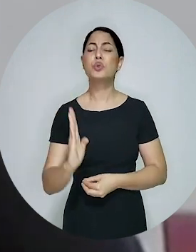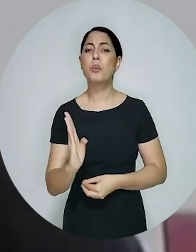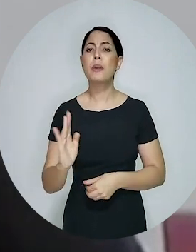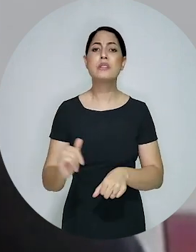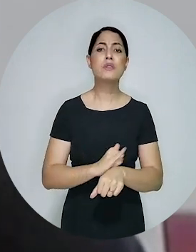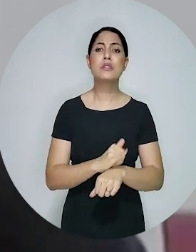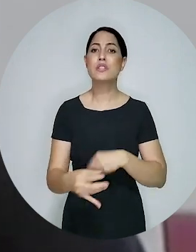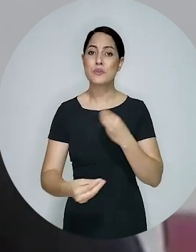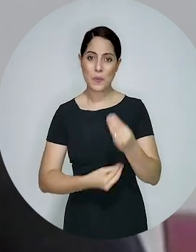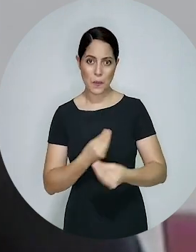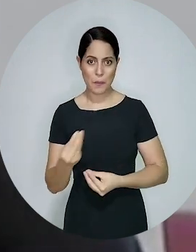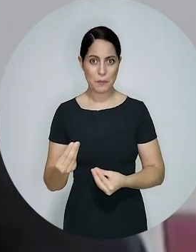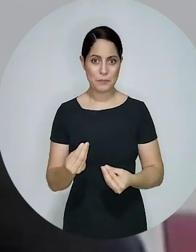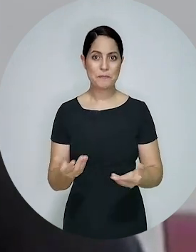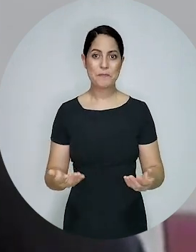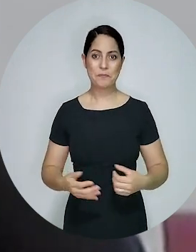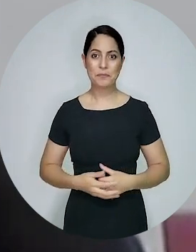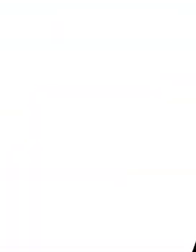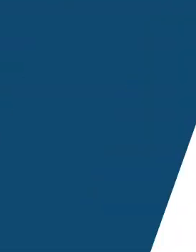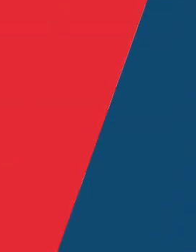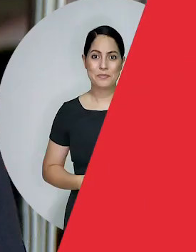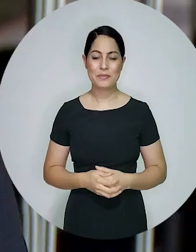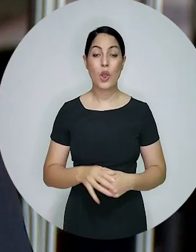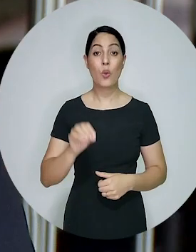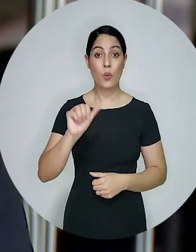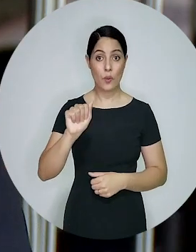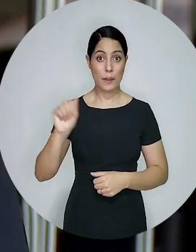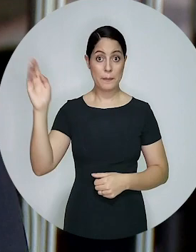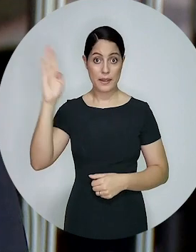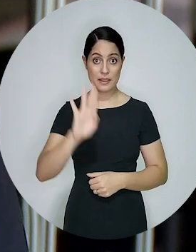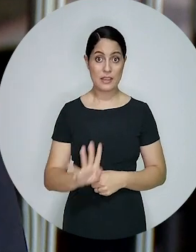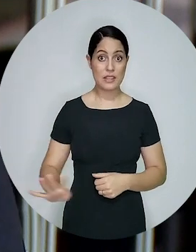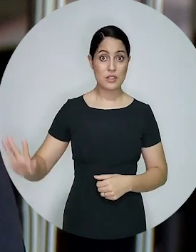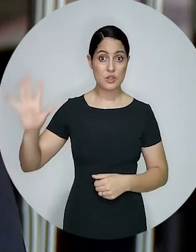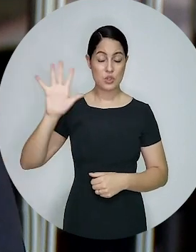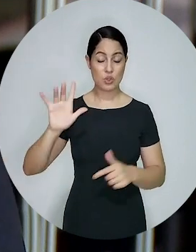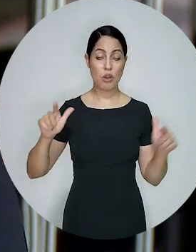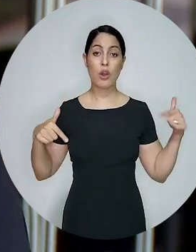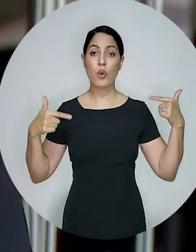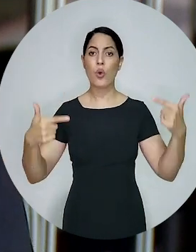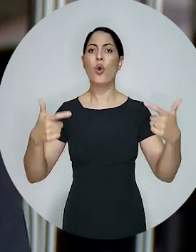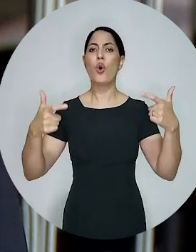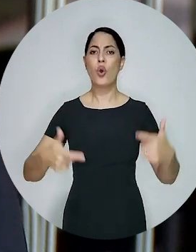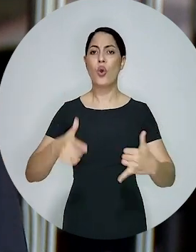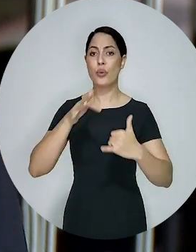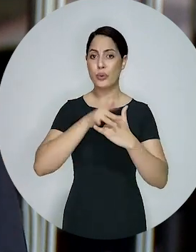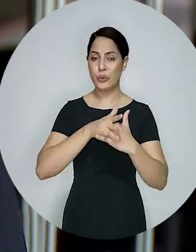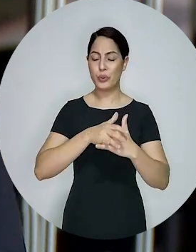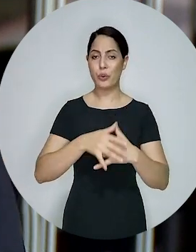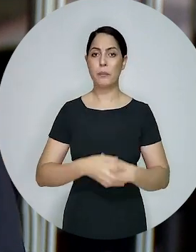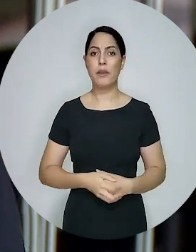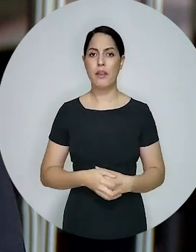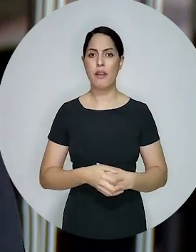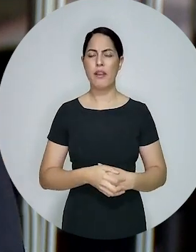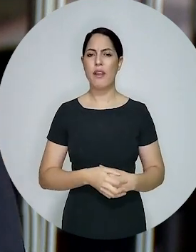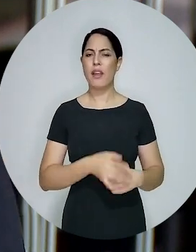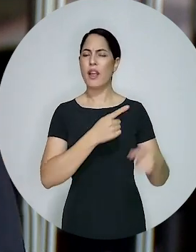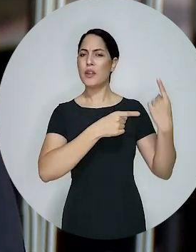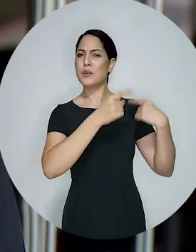alternativa para o futuro desta nação. A OAB Nacional promoveu também no YouTube a Retrospectiva